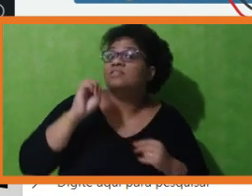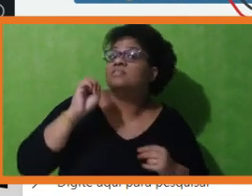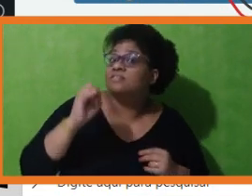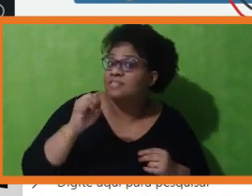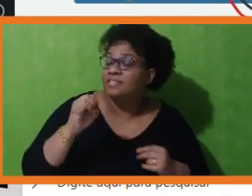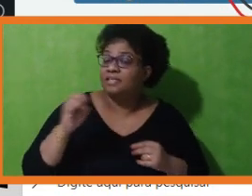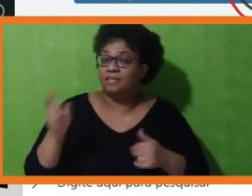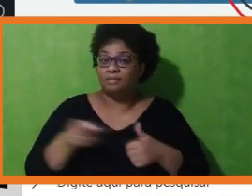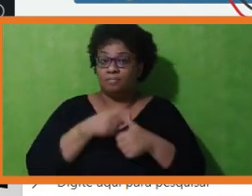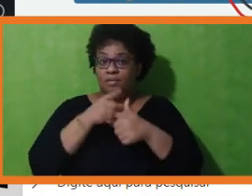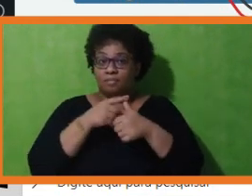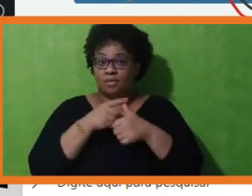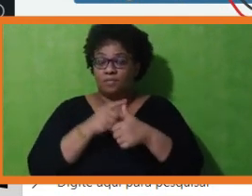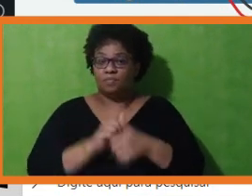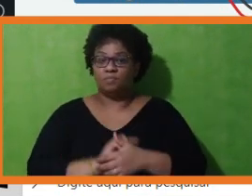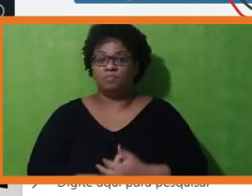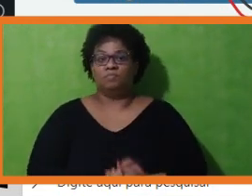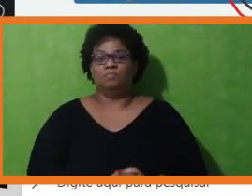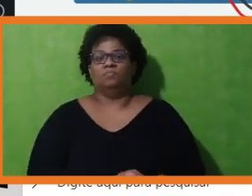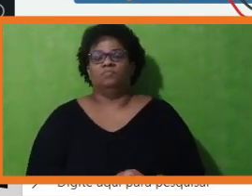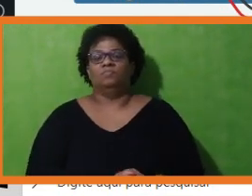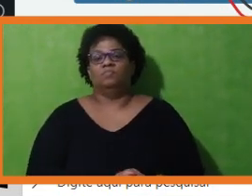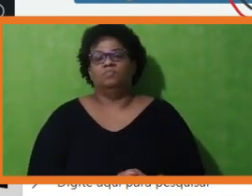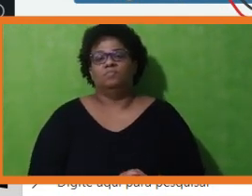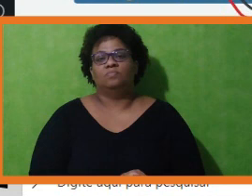certo? Temos aqui nosso primeiro if.